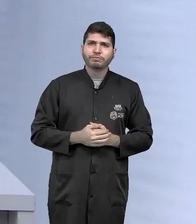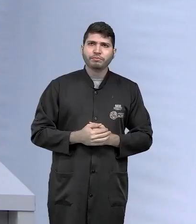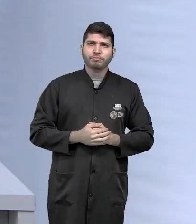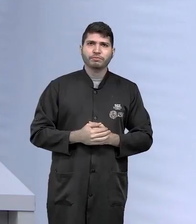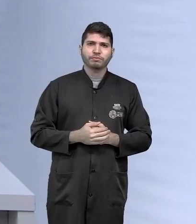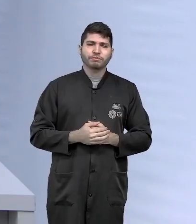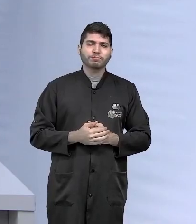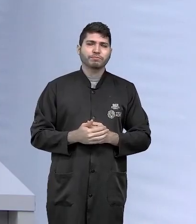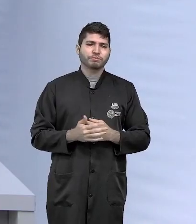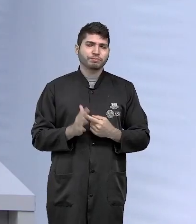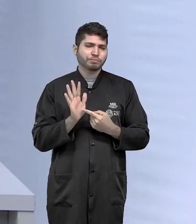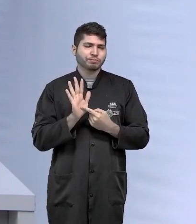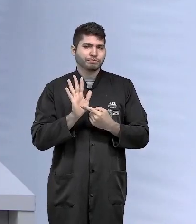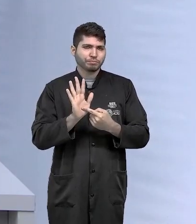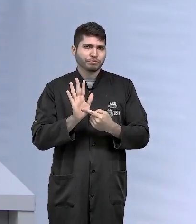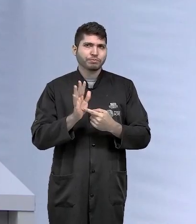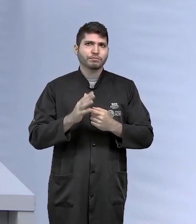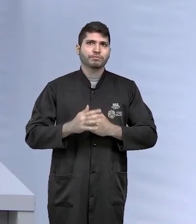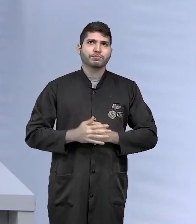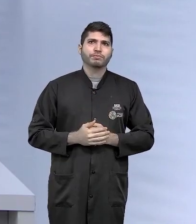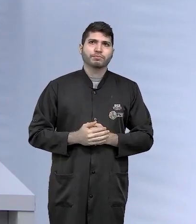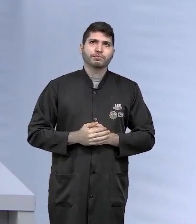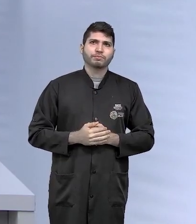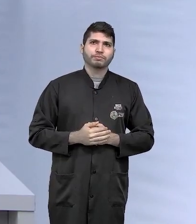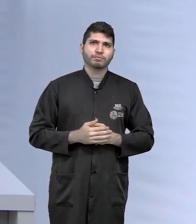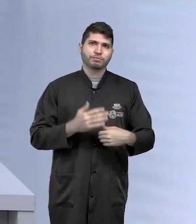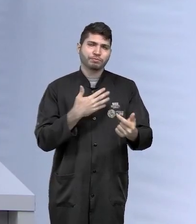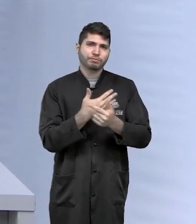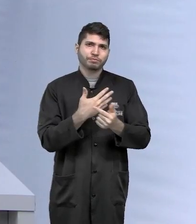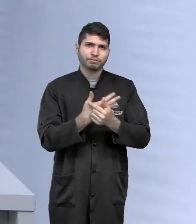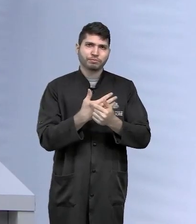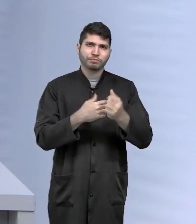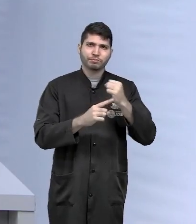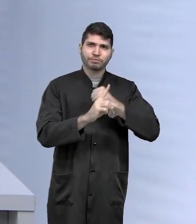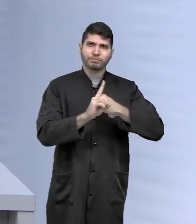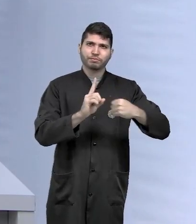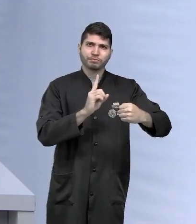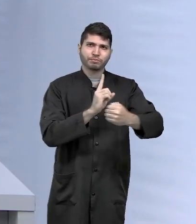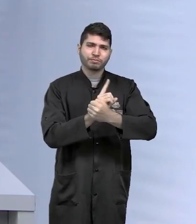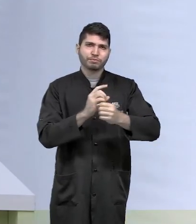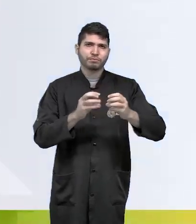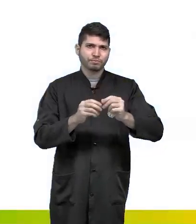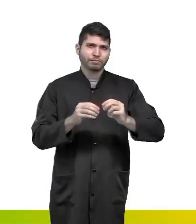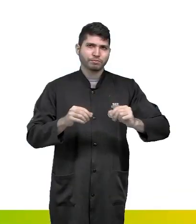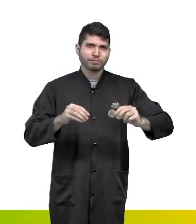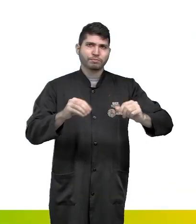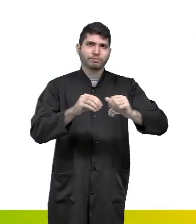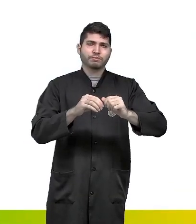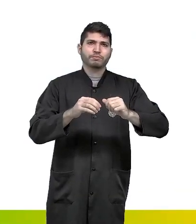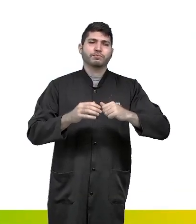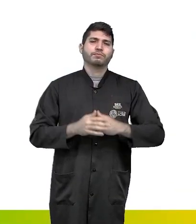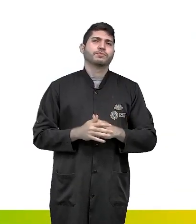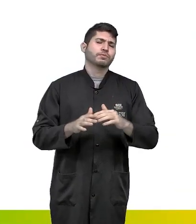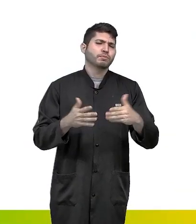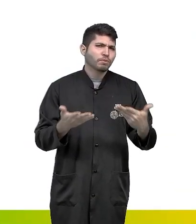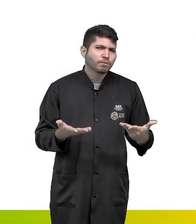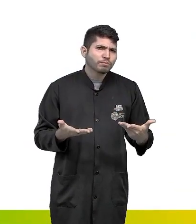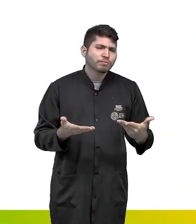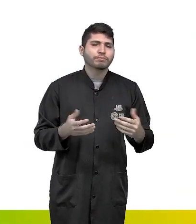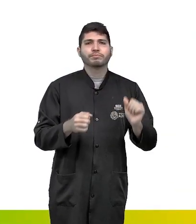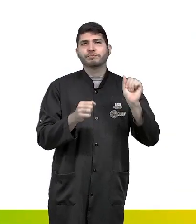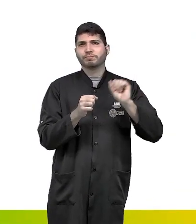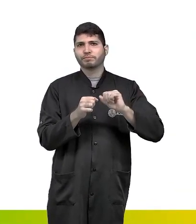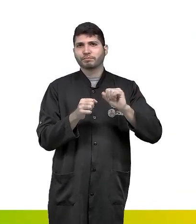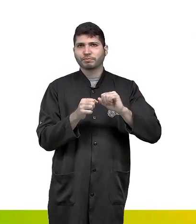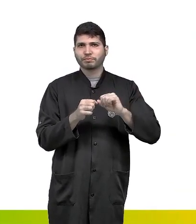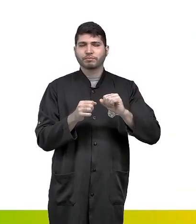principais que eu vou trazer aqui para vocês. Primeiro, a função social da terra, que eu já falei para vocês, qual é a função principal da terra? Produzir.